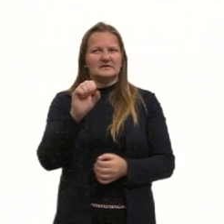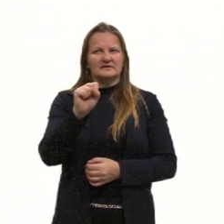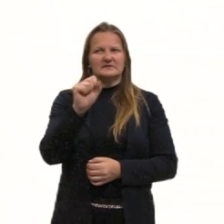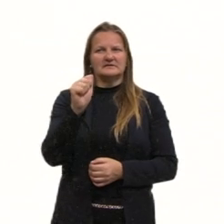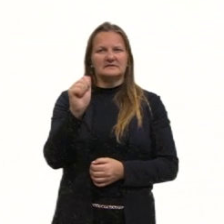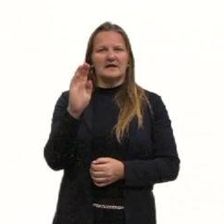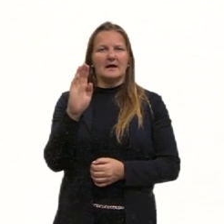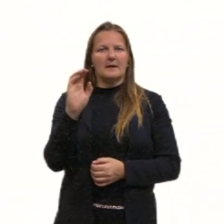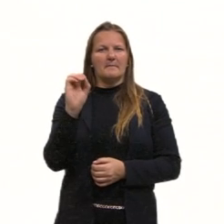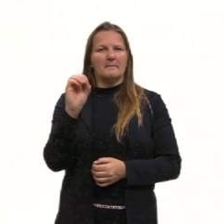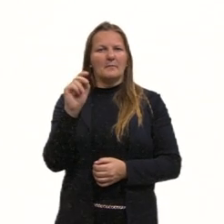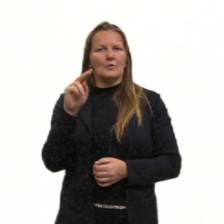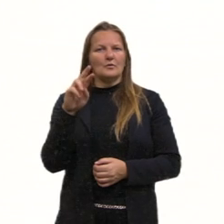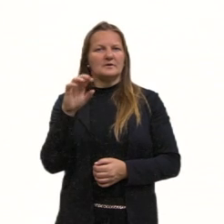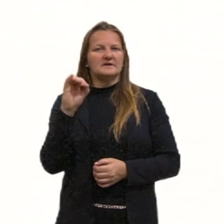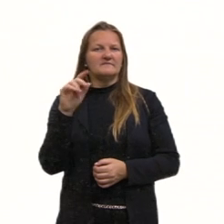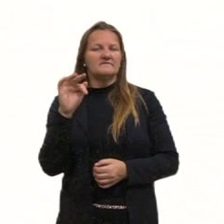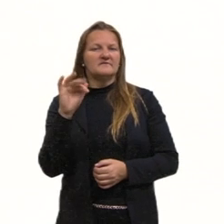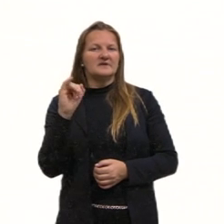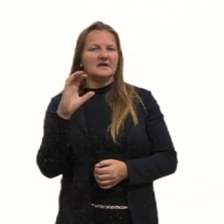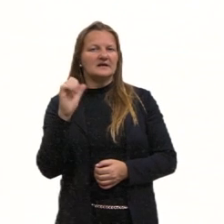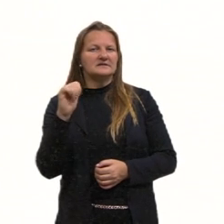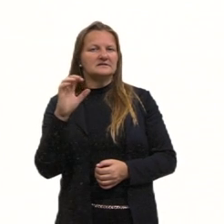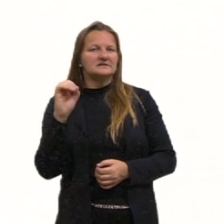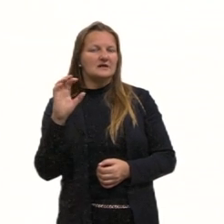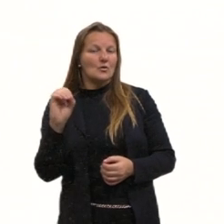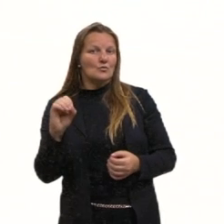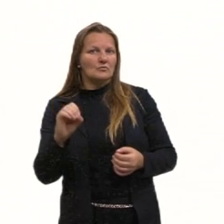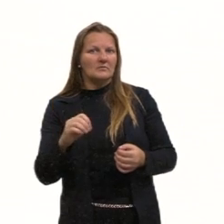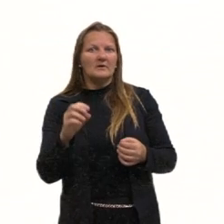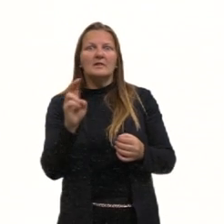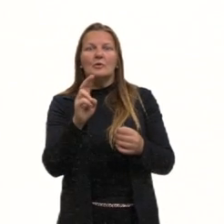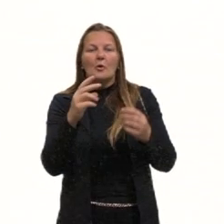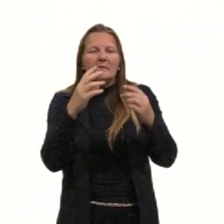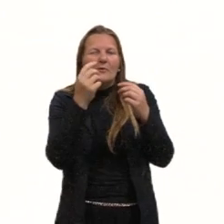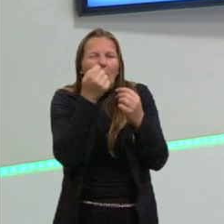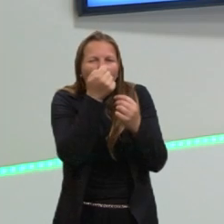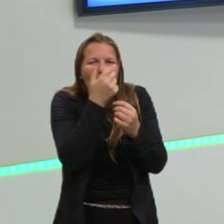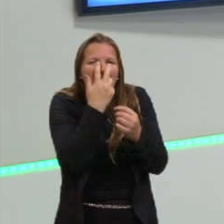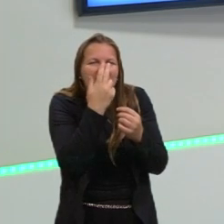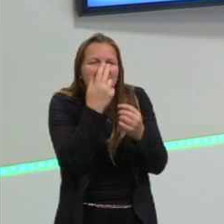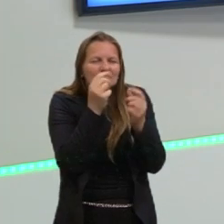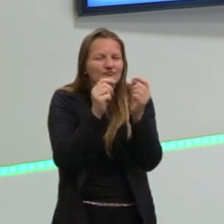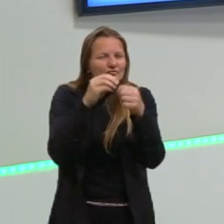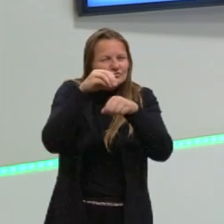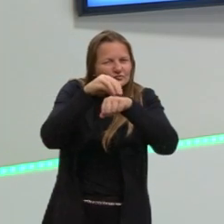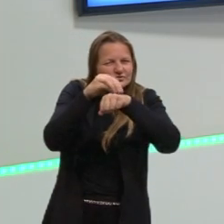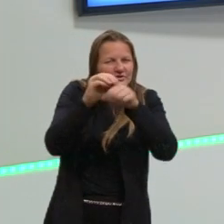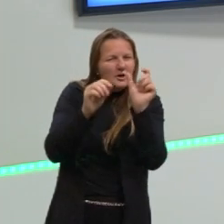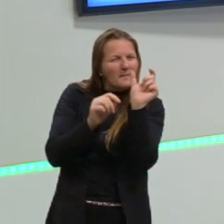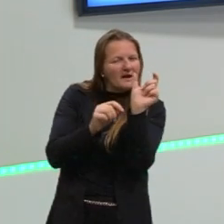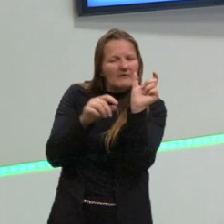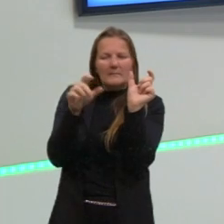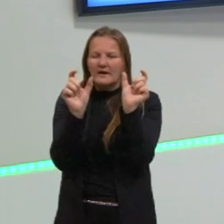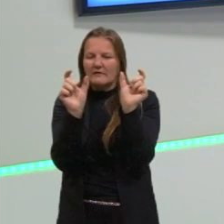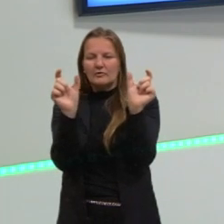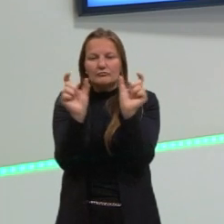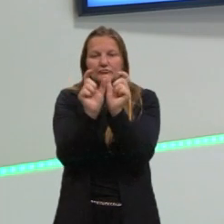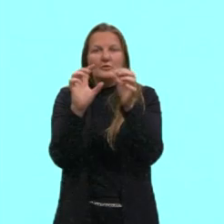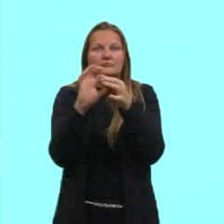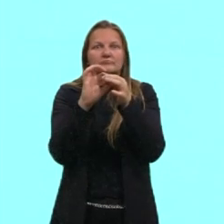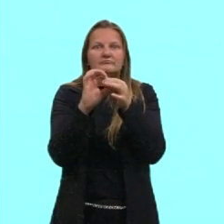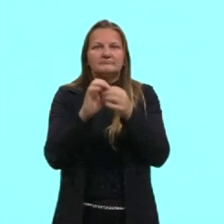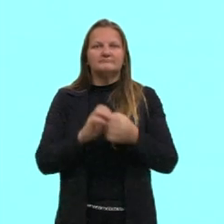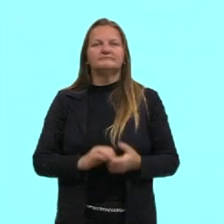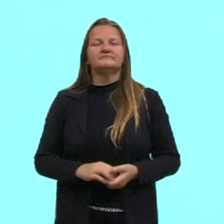então exatamente essa porque a esterificação que foi uma das questões que nós uma das reações que nós vimos ela produz